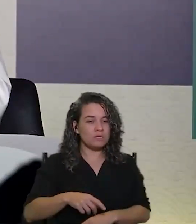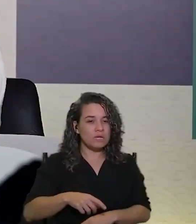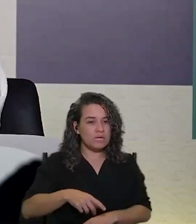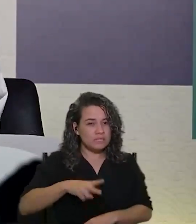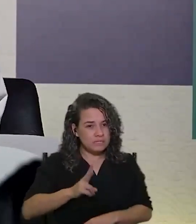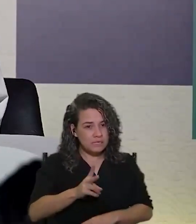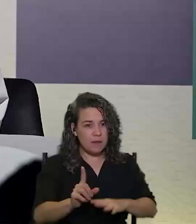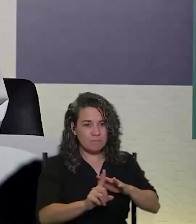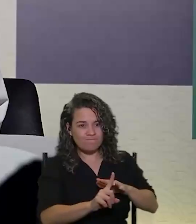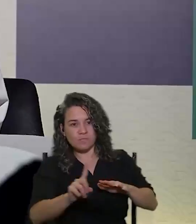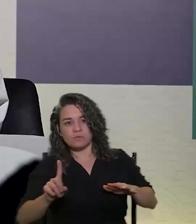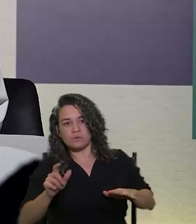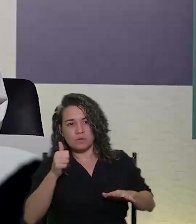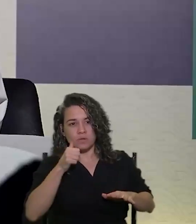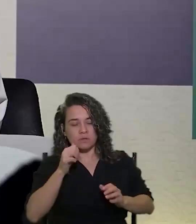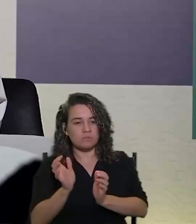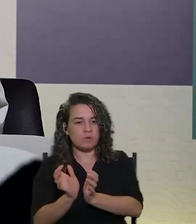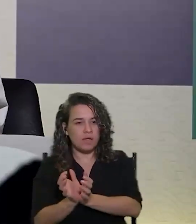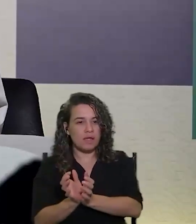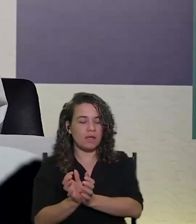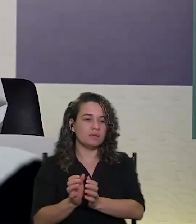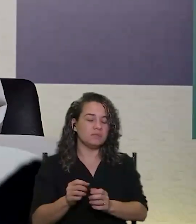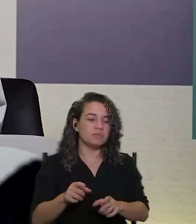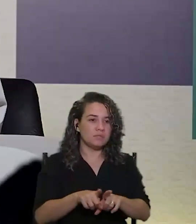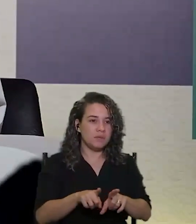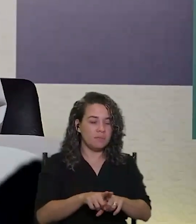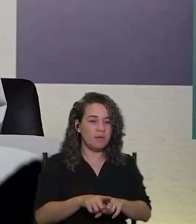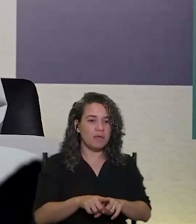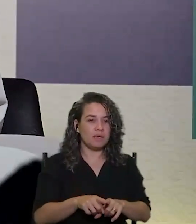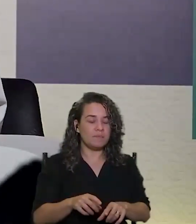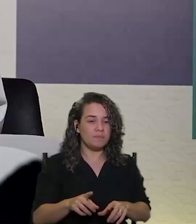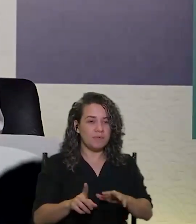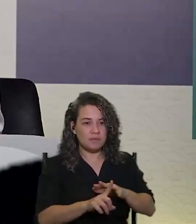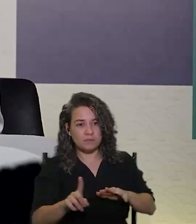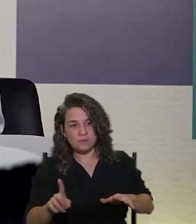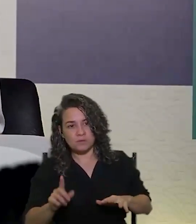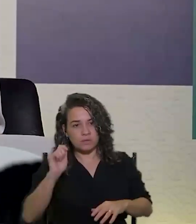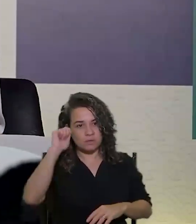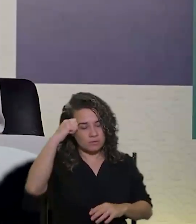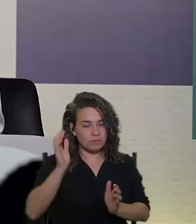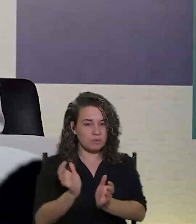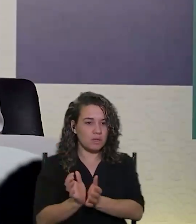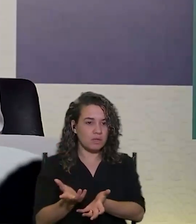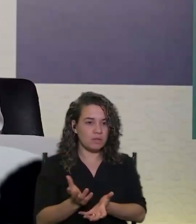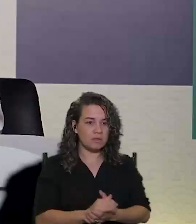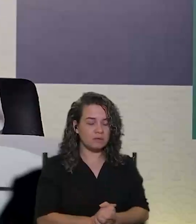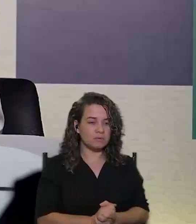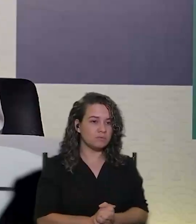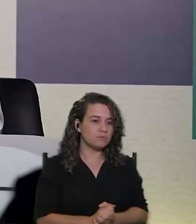né? E é muito engraçado, porque agora que a gente começa a fazer essas coisas legais, né, de